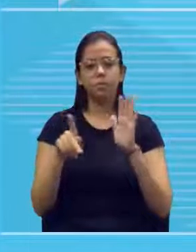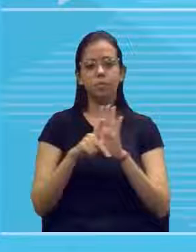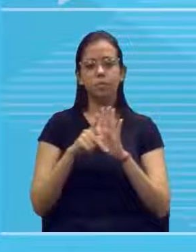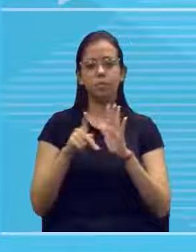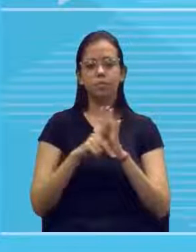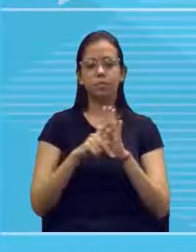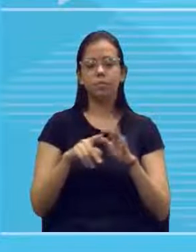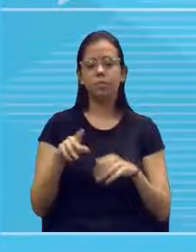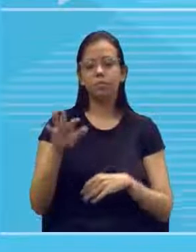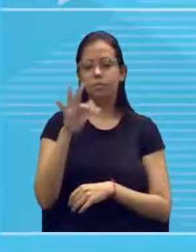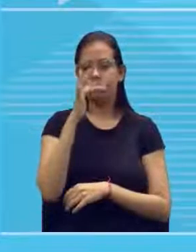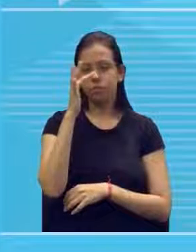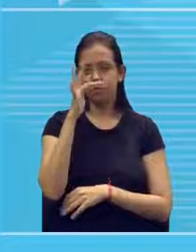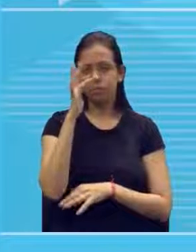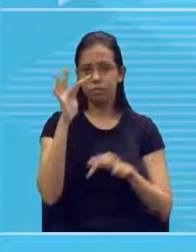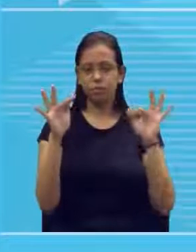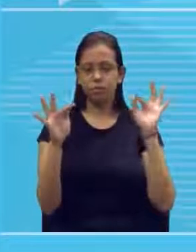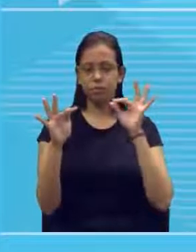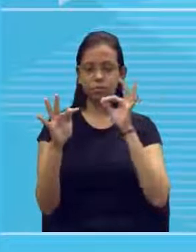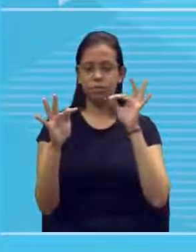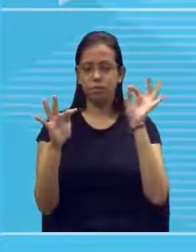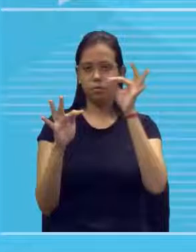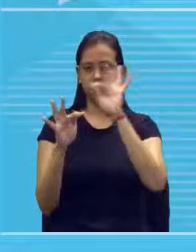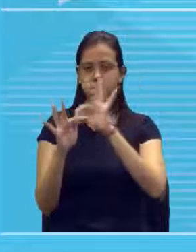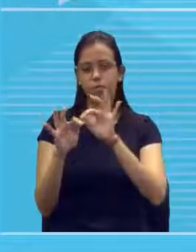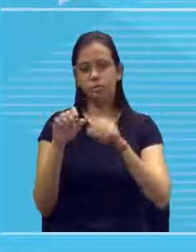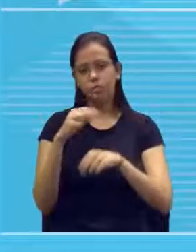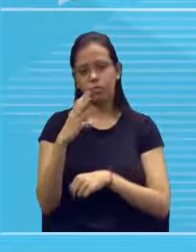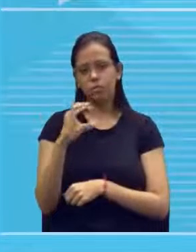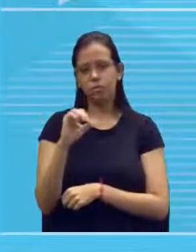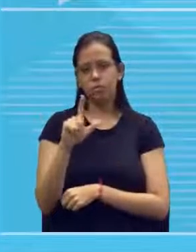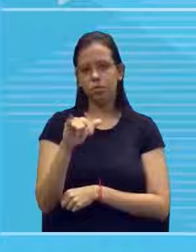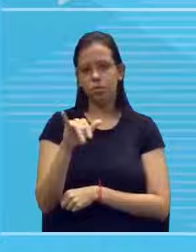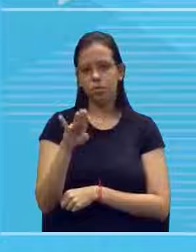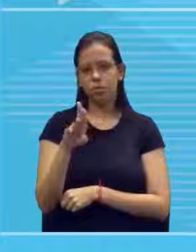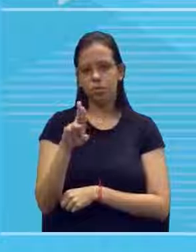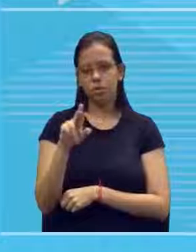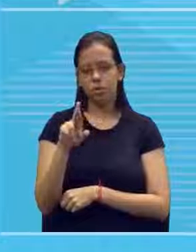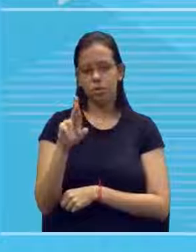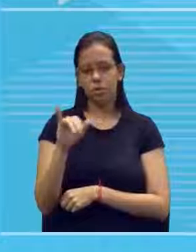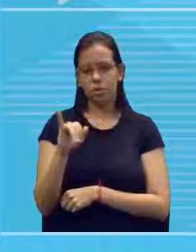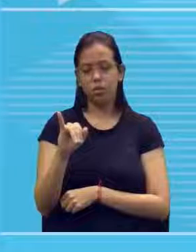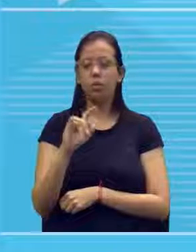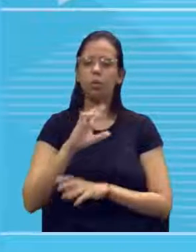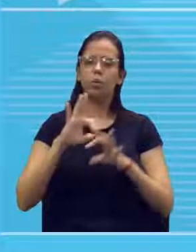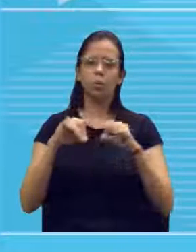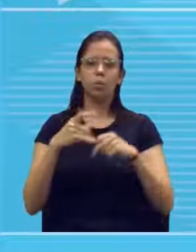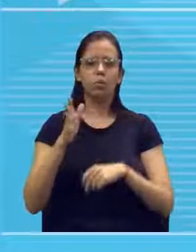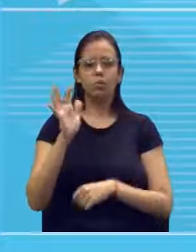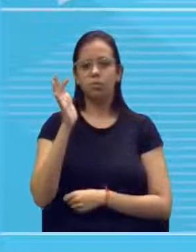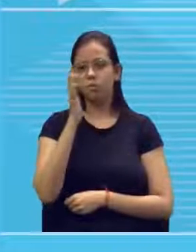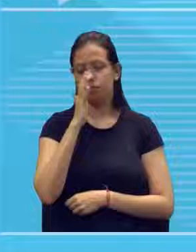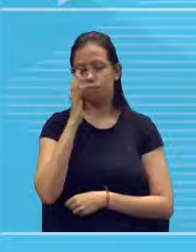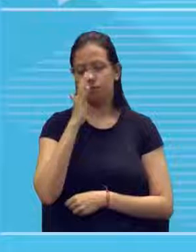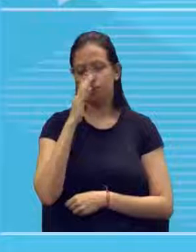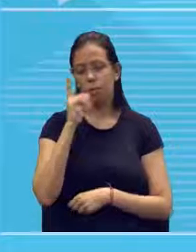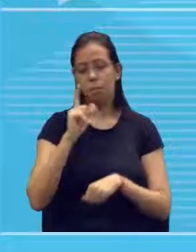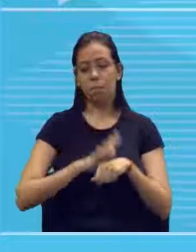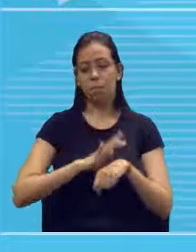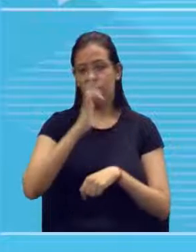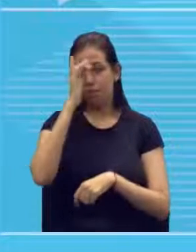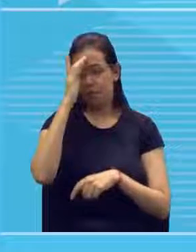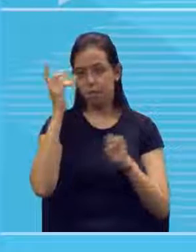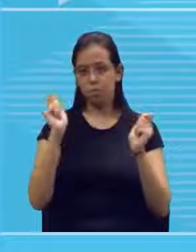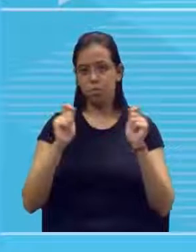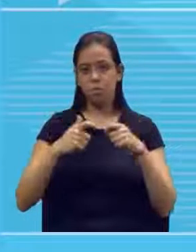beija-flor ou Colibri todo mundo já viu o Cruzeiro do Sul no céu né é uma das constelações mais fáceis de